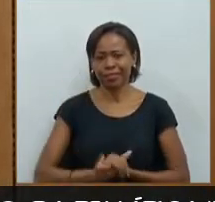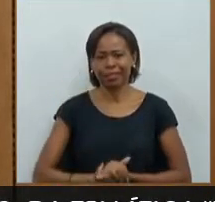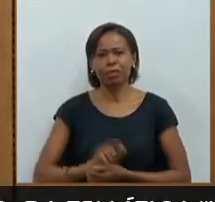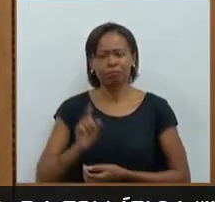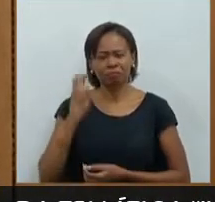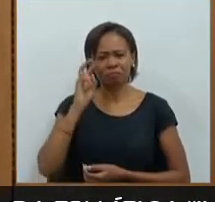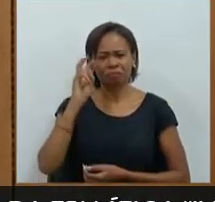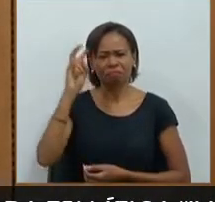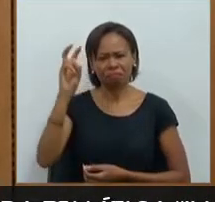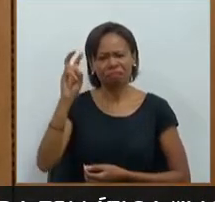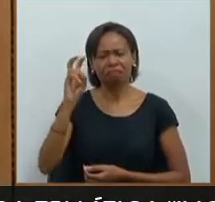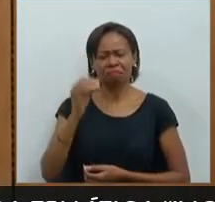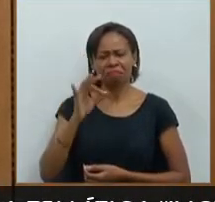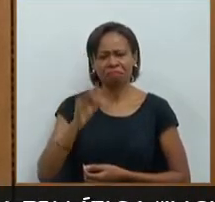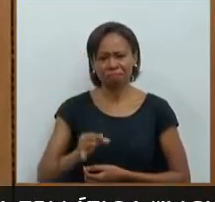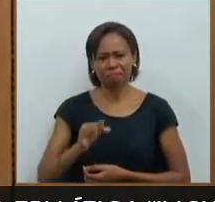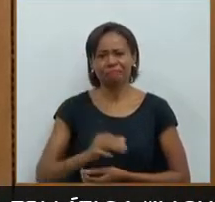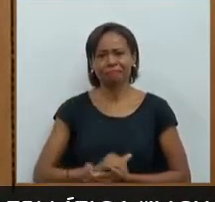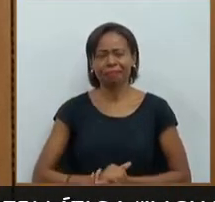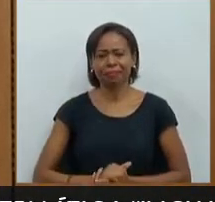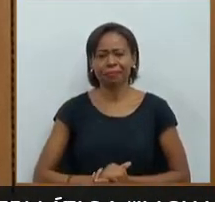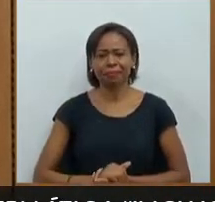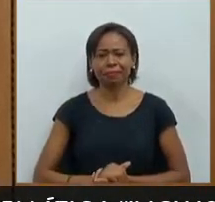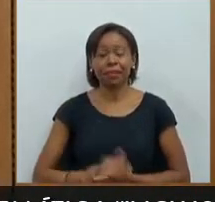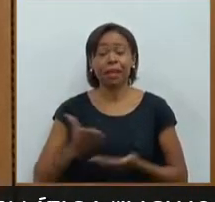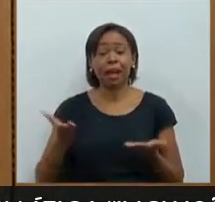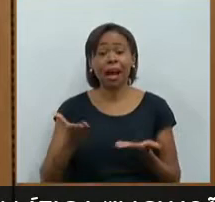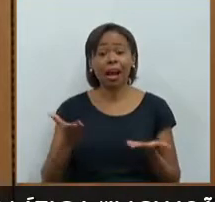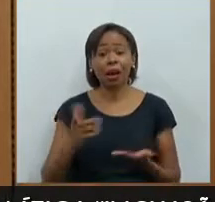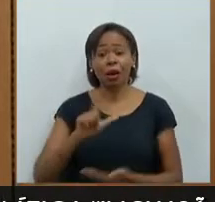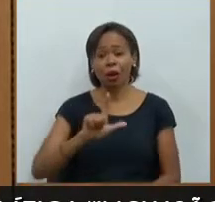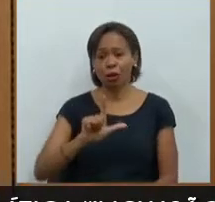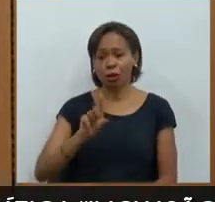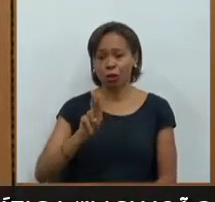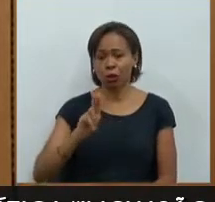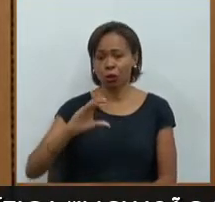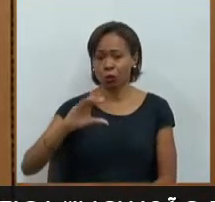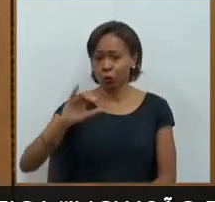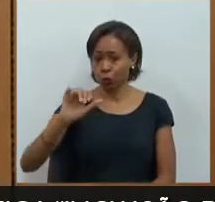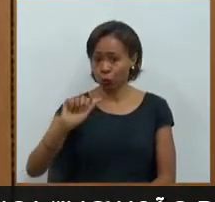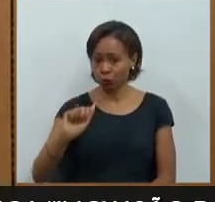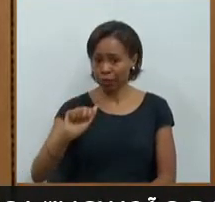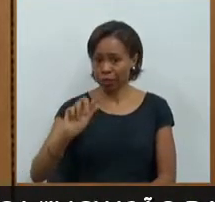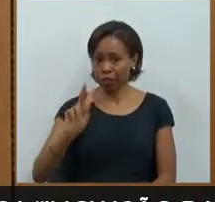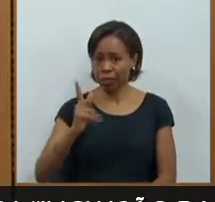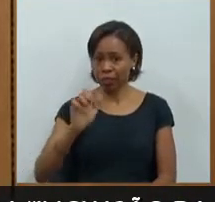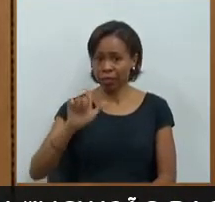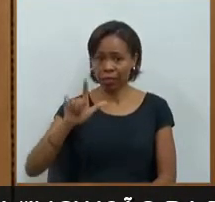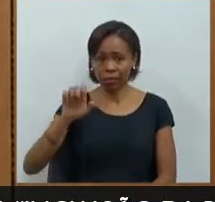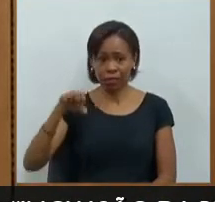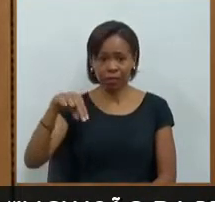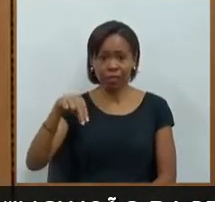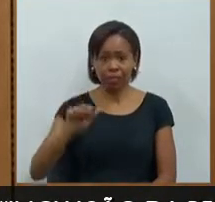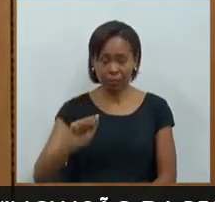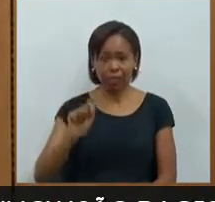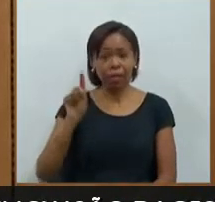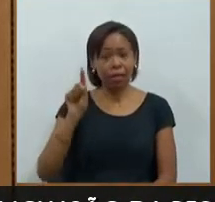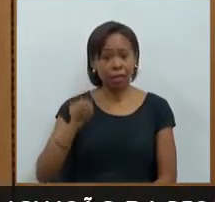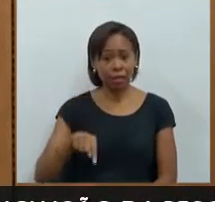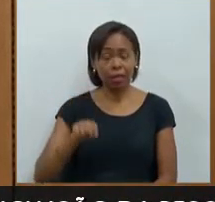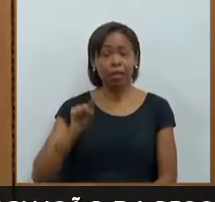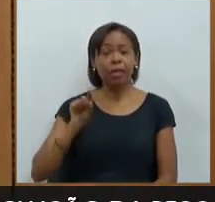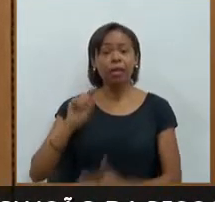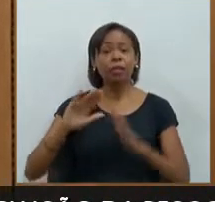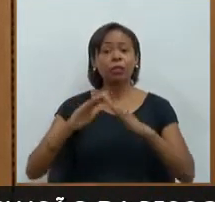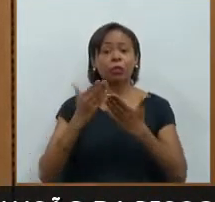e muito oportuna a fala. Vamos passar para a Lúcia Helena Reis de Vasconcelos Rezende. Ela é da